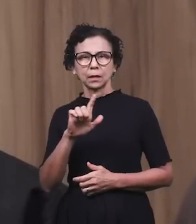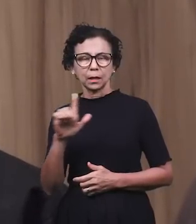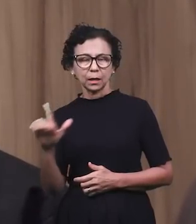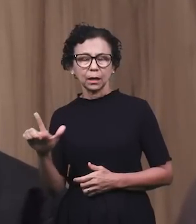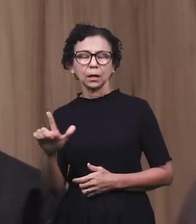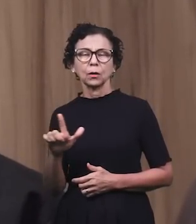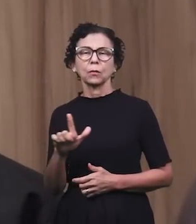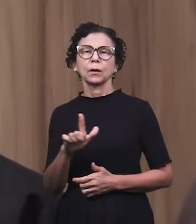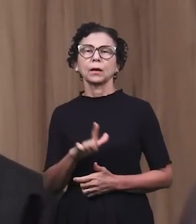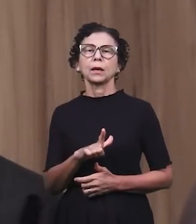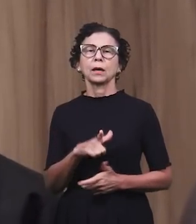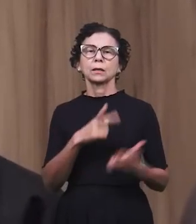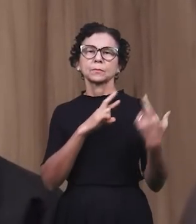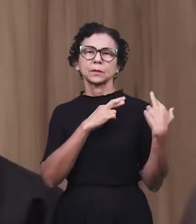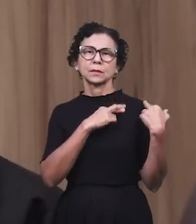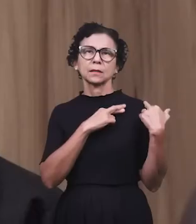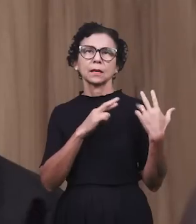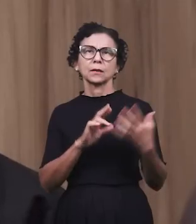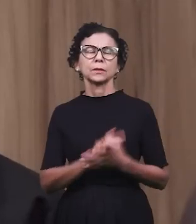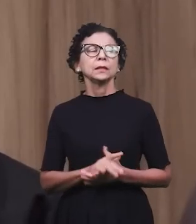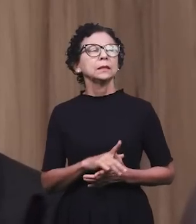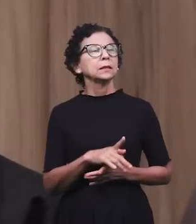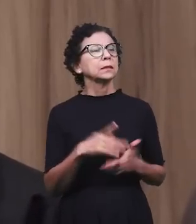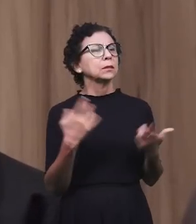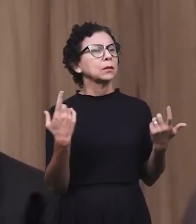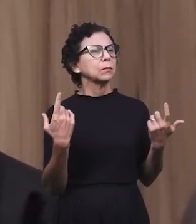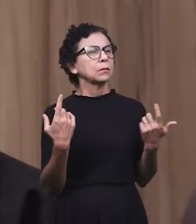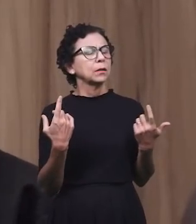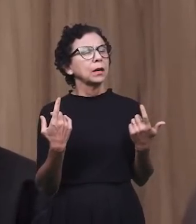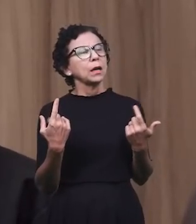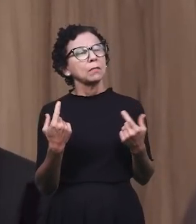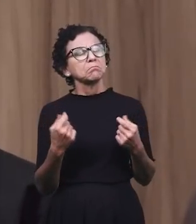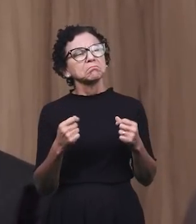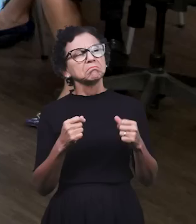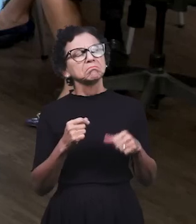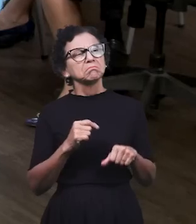clamor, mesmo após já termos clamado no início do culto.